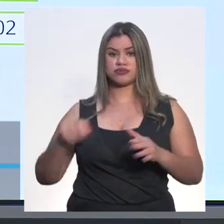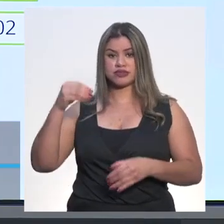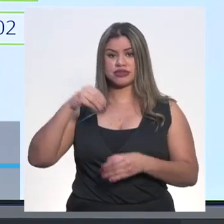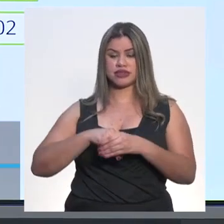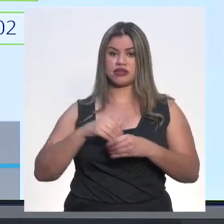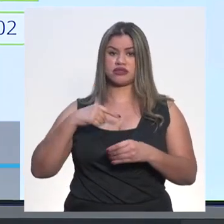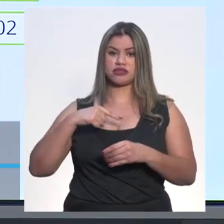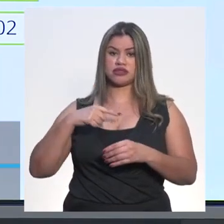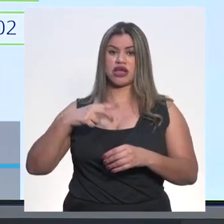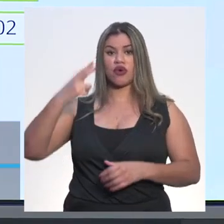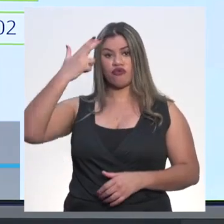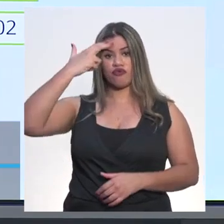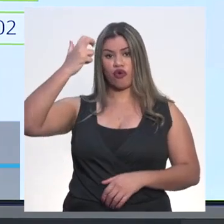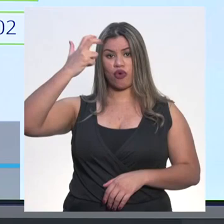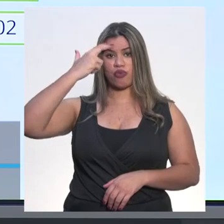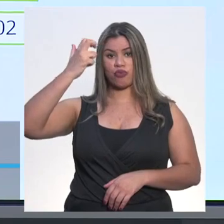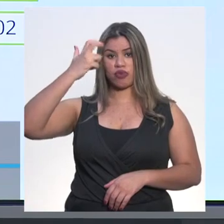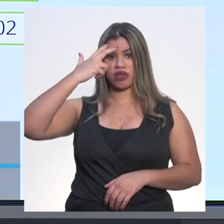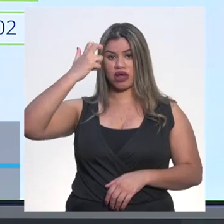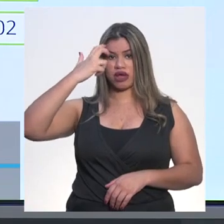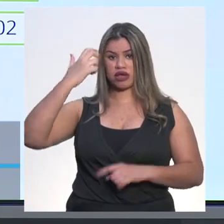fórmula que ajuda a gente a